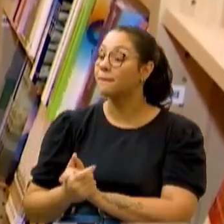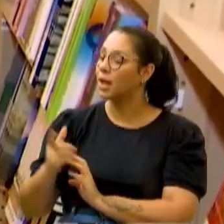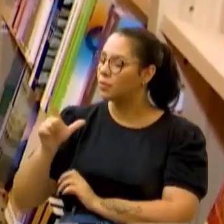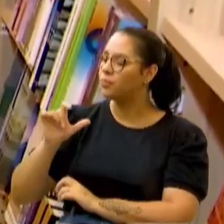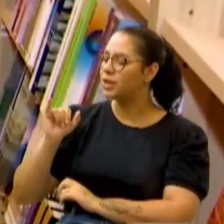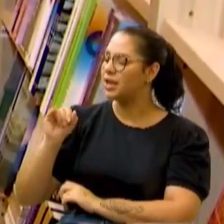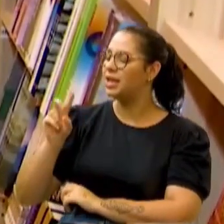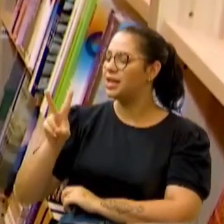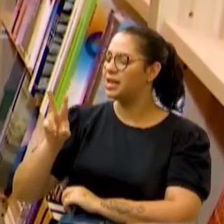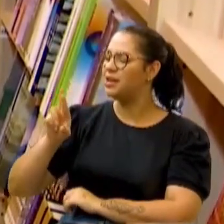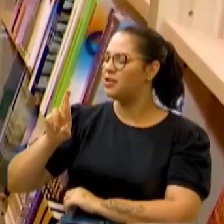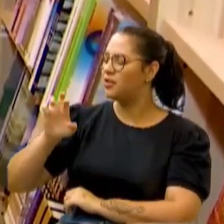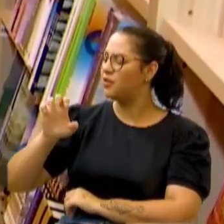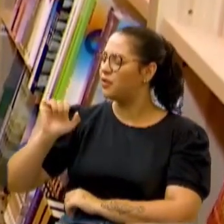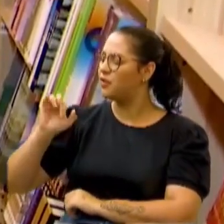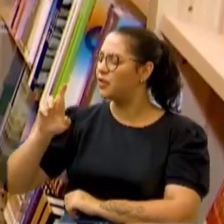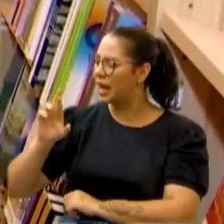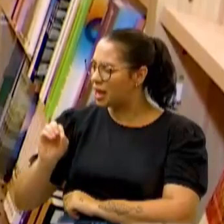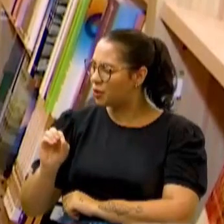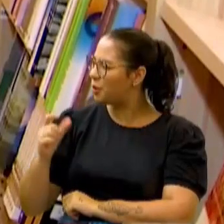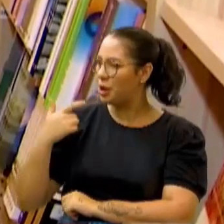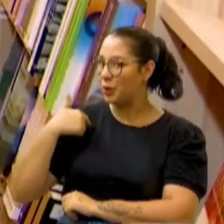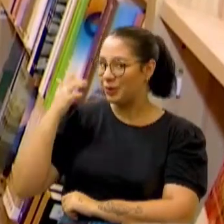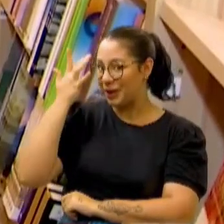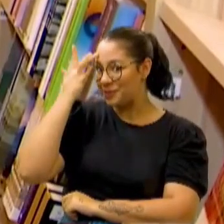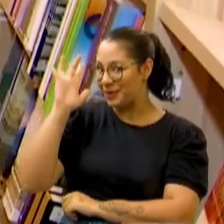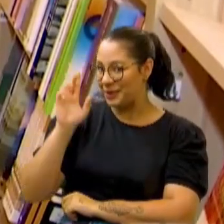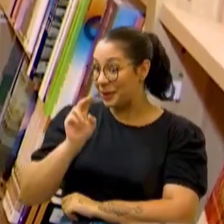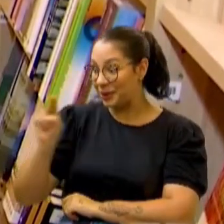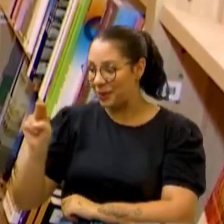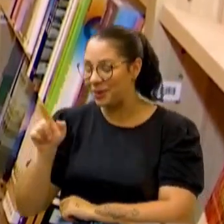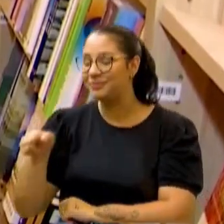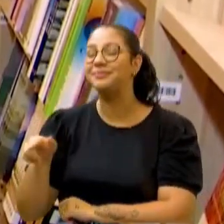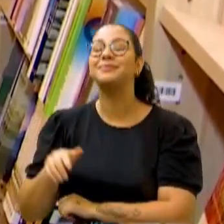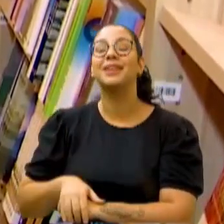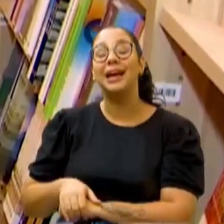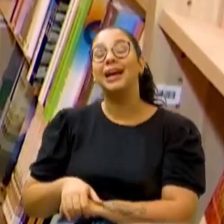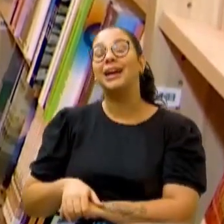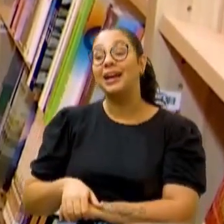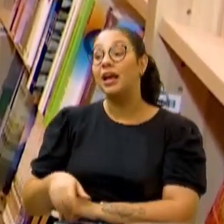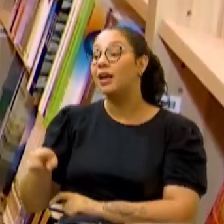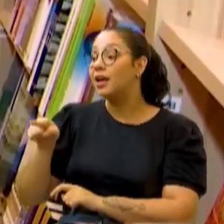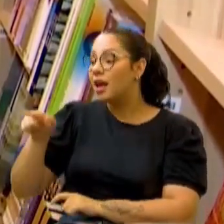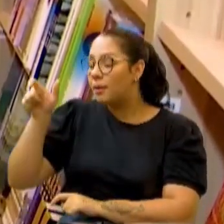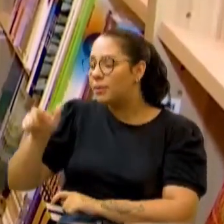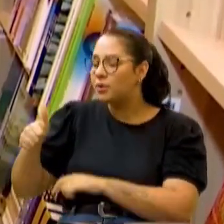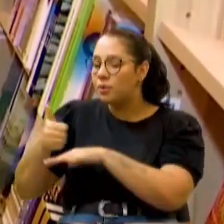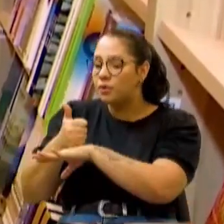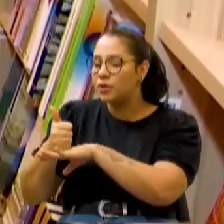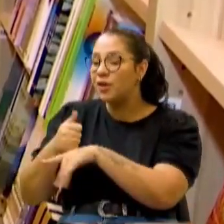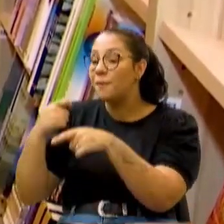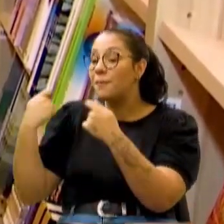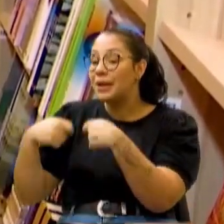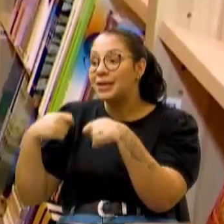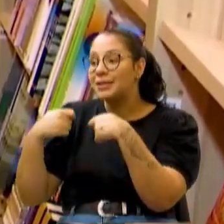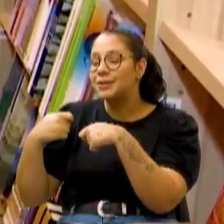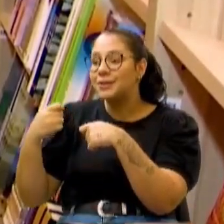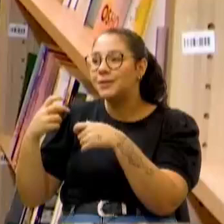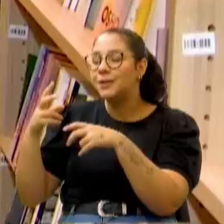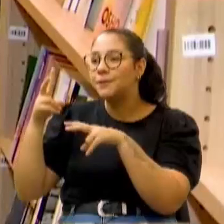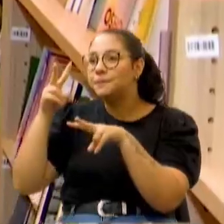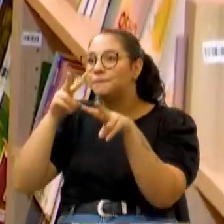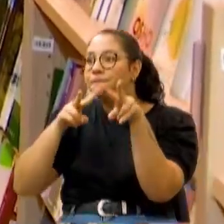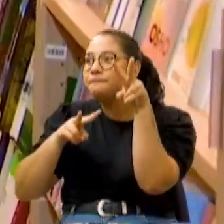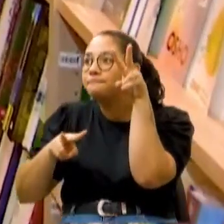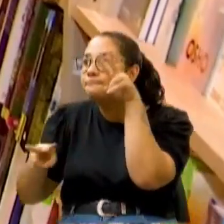livraria, ele é chamado de livreiro. Eu não sabia disso, fiquei super feliz. O livreiro, ele precisa pelo menos